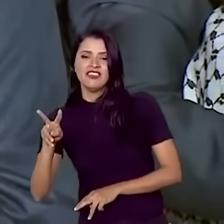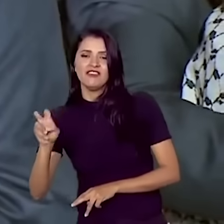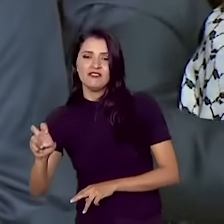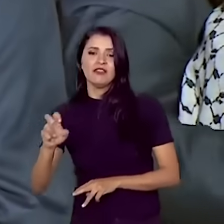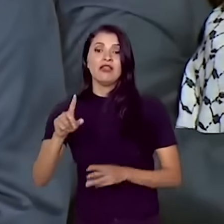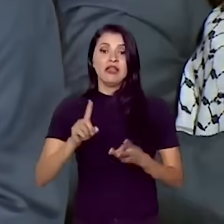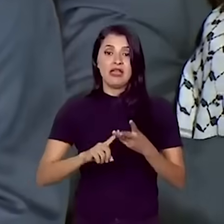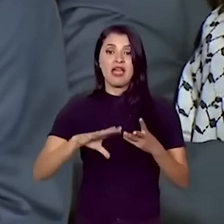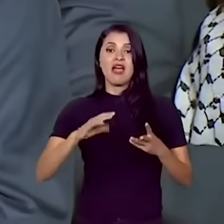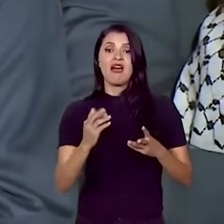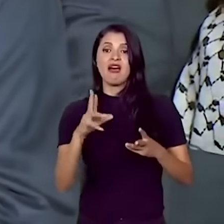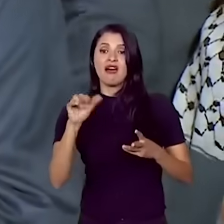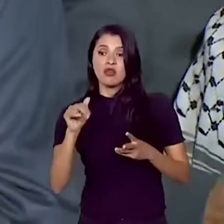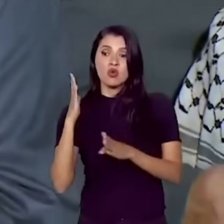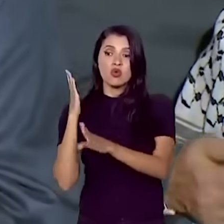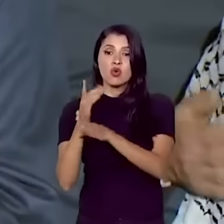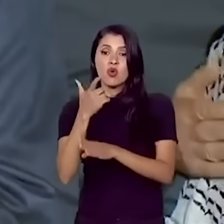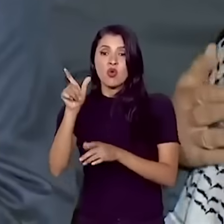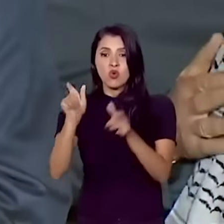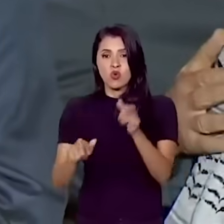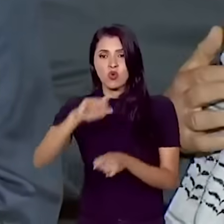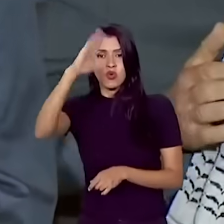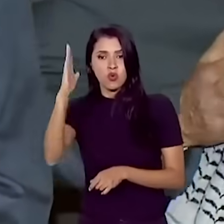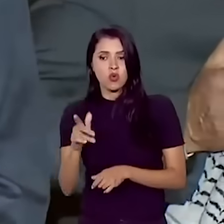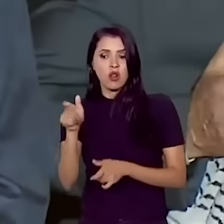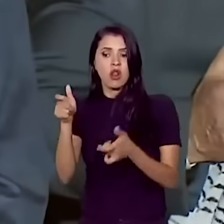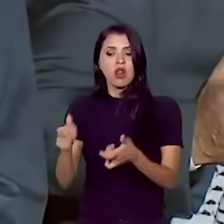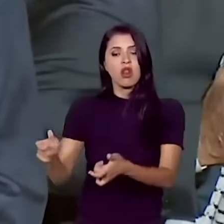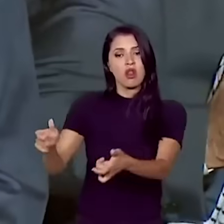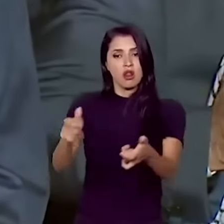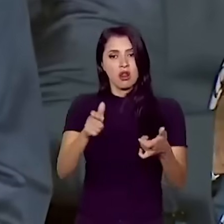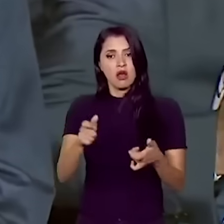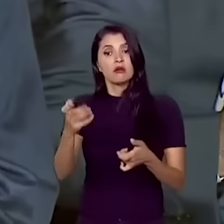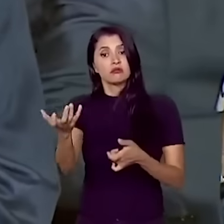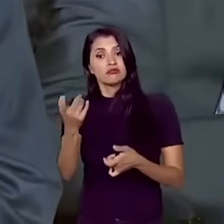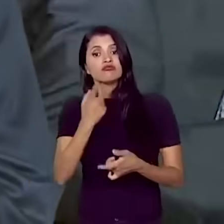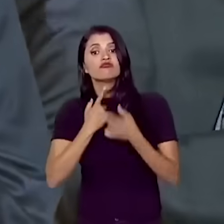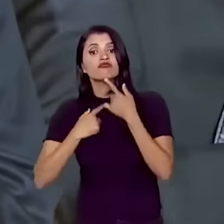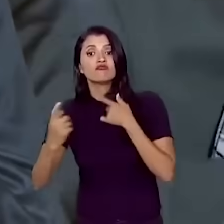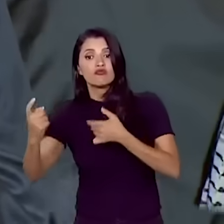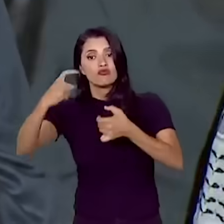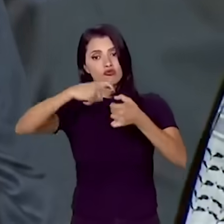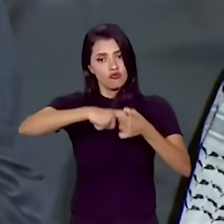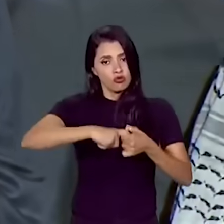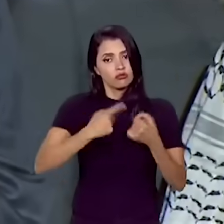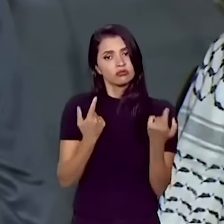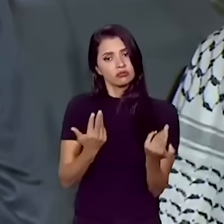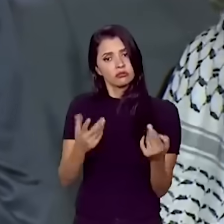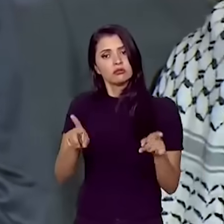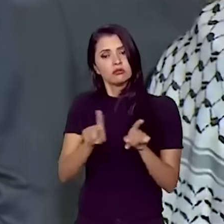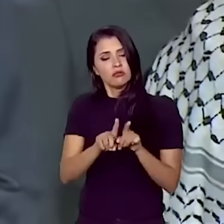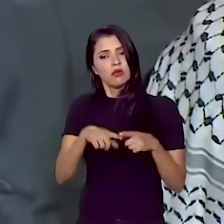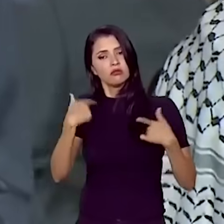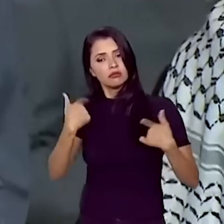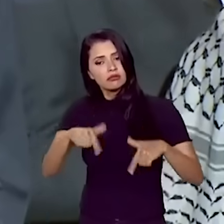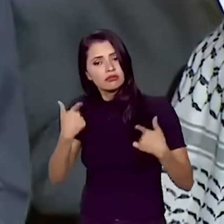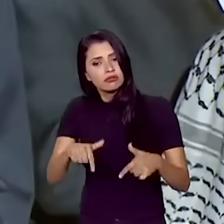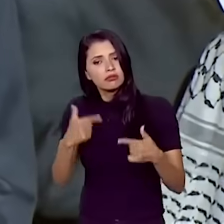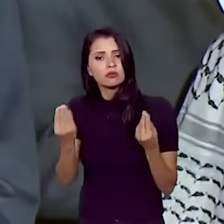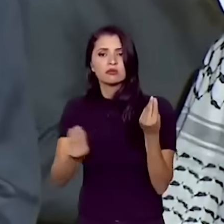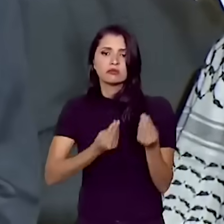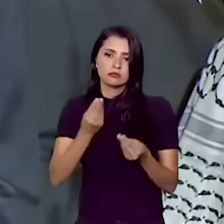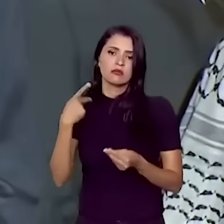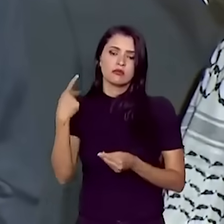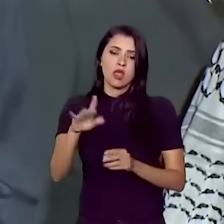localizar outros brasileiros que estejam na região e que queiram também voltar. E da mesma forma que vamos continuar trabalhando